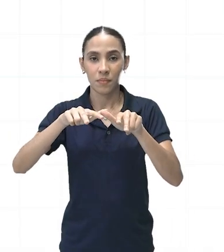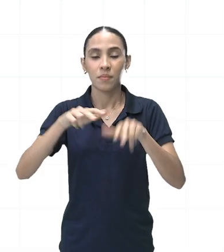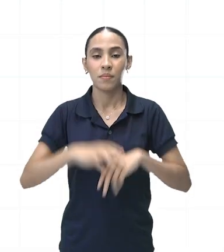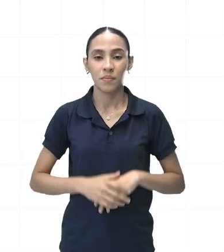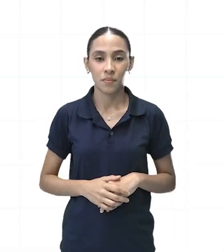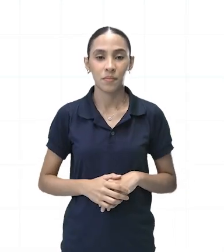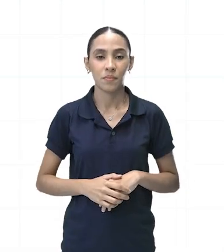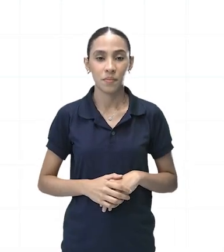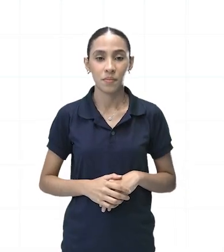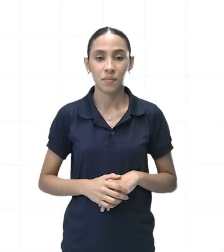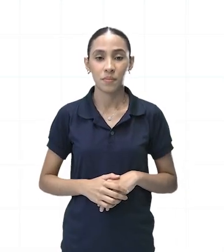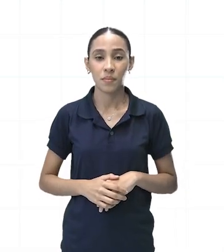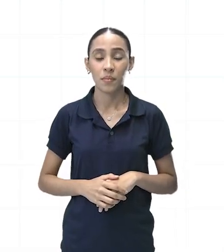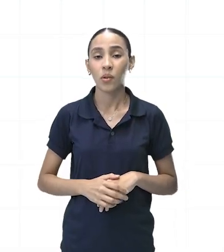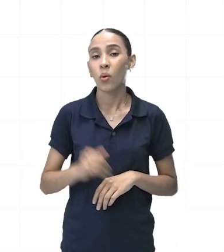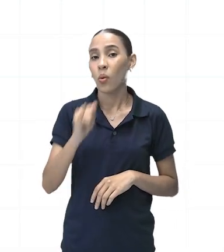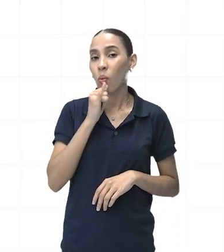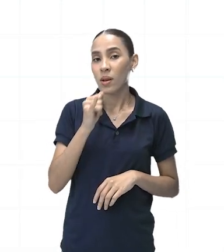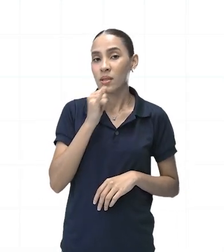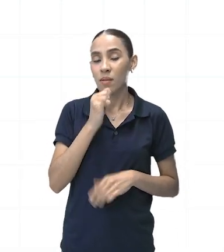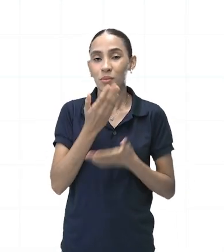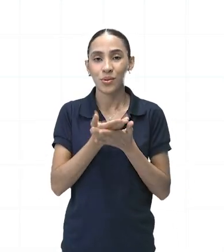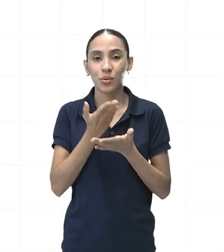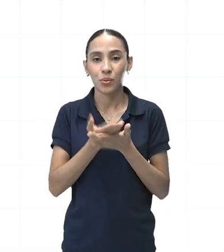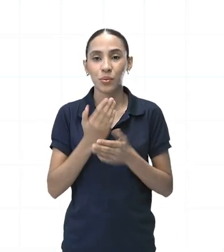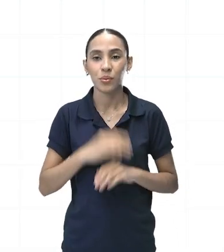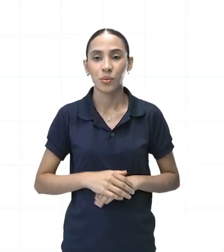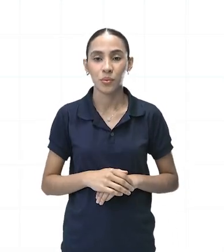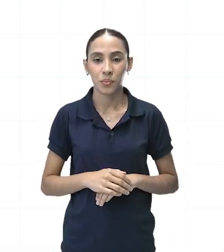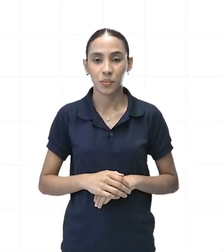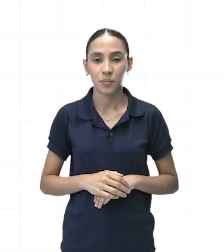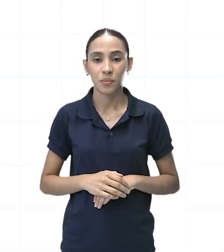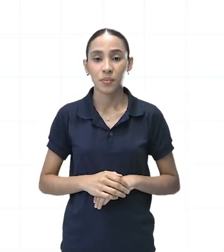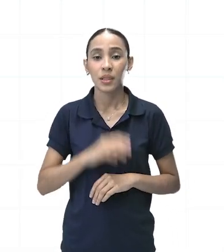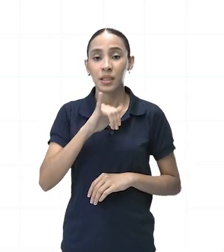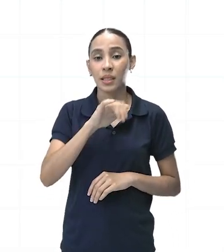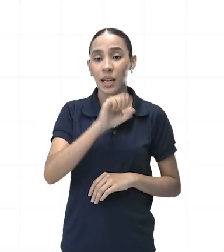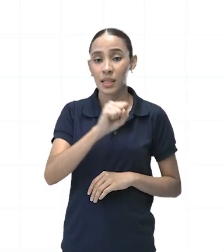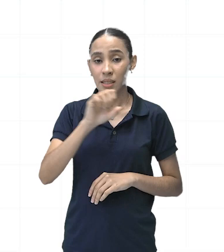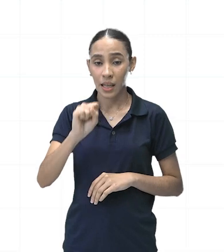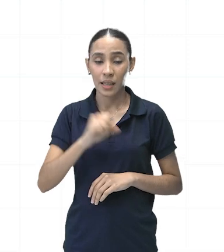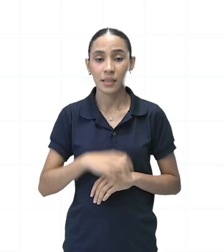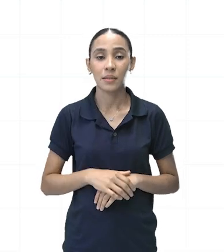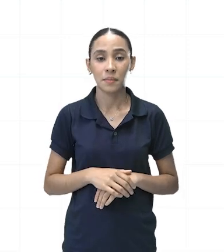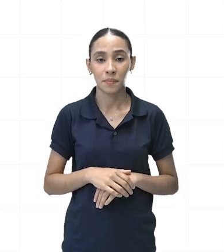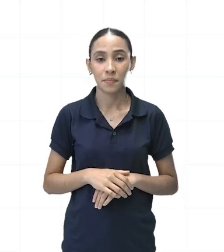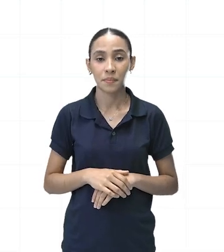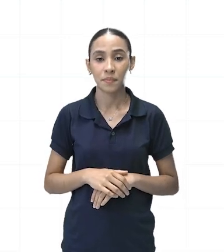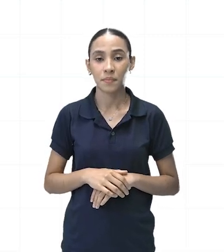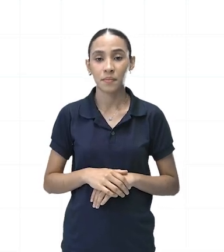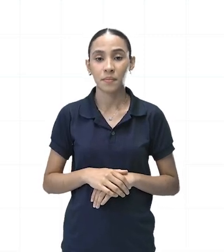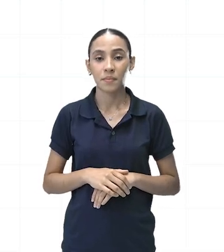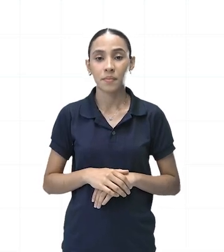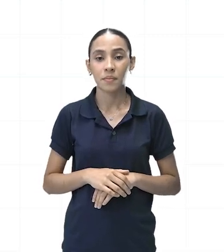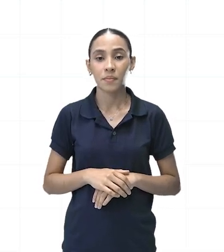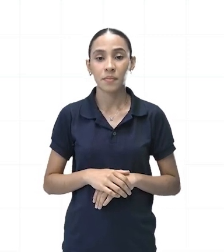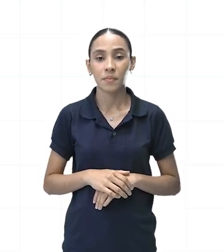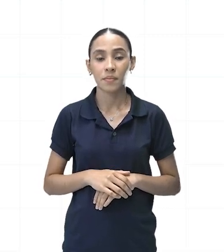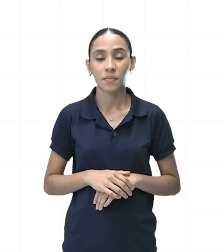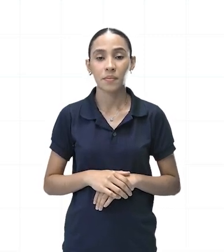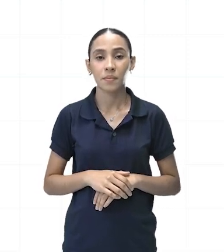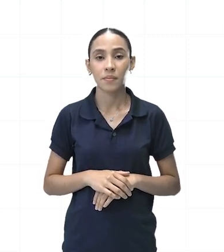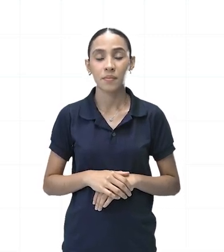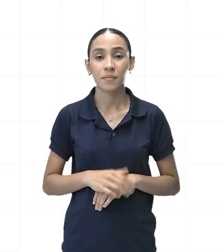Internacional. Um exemplo desses estudos realizados na ISS é o